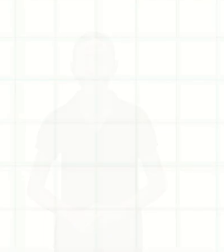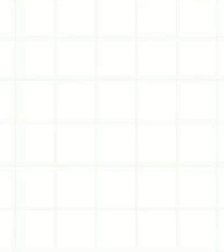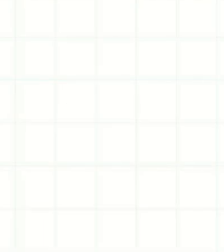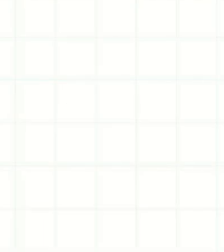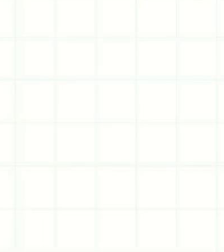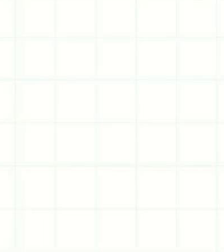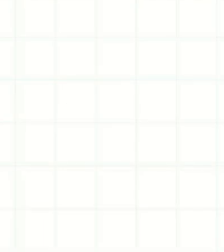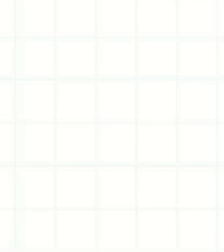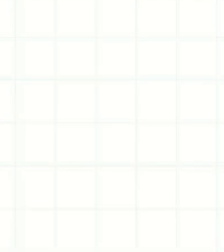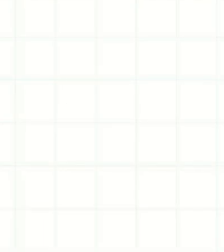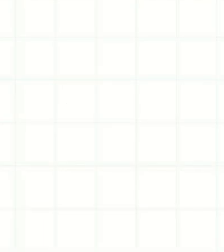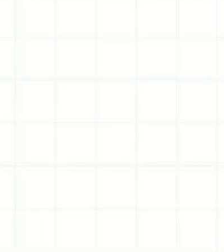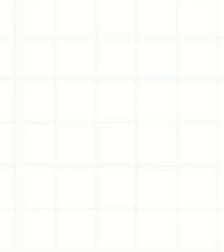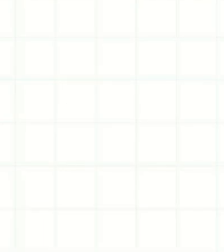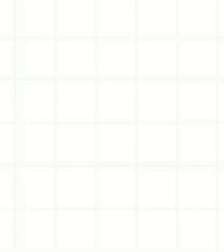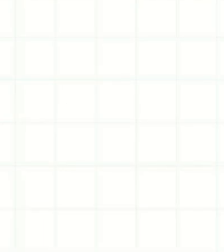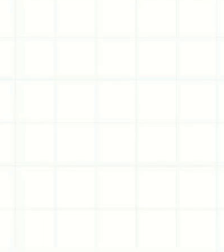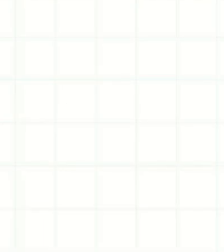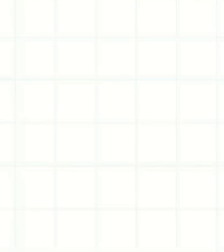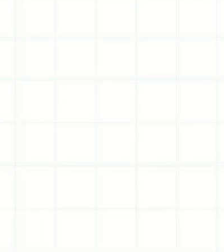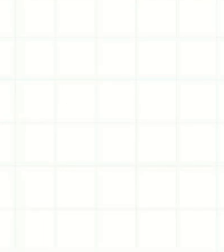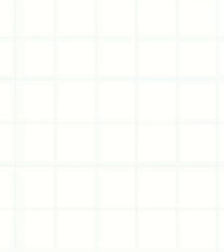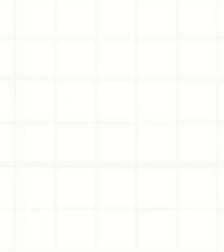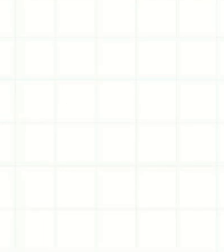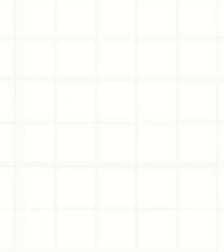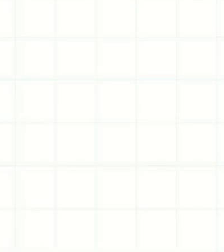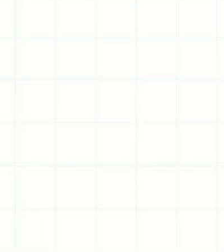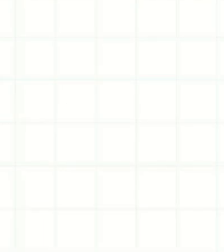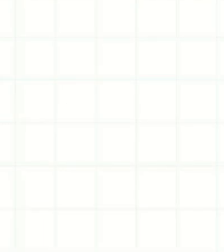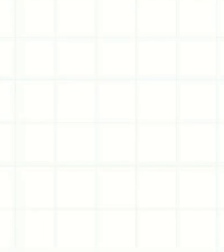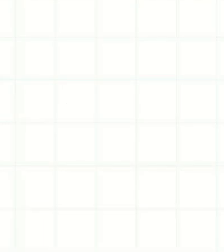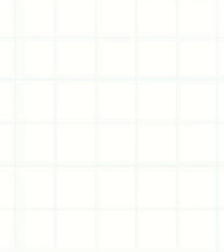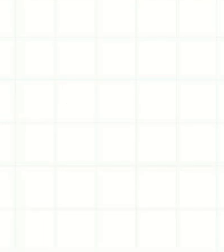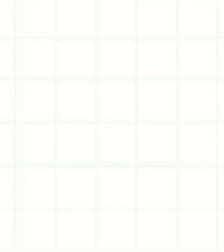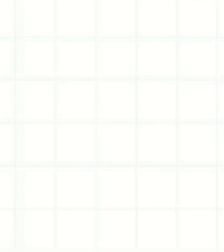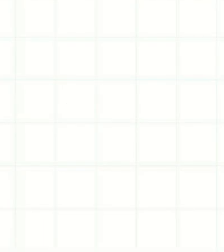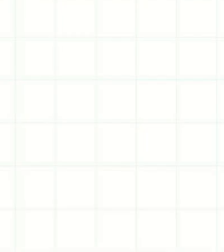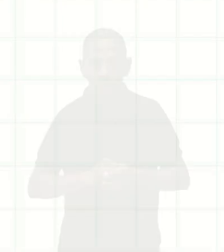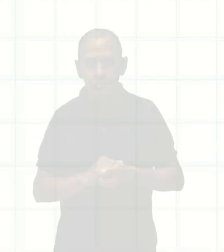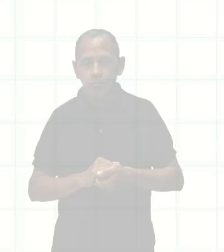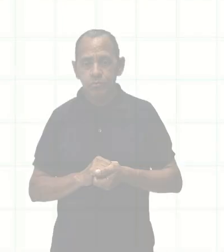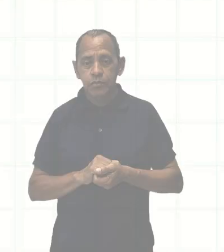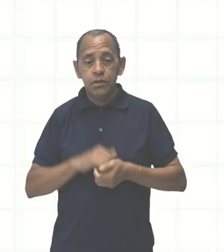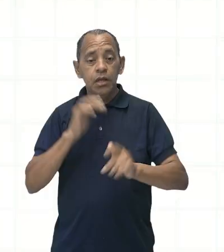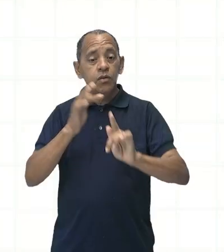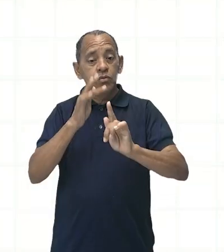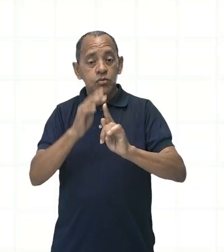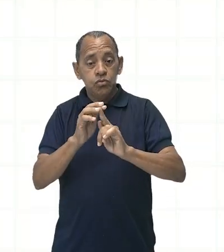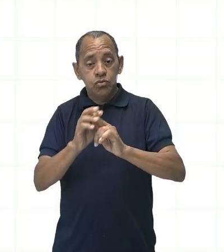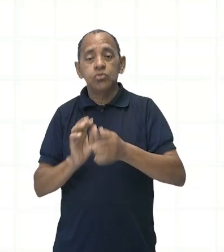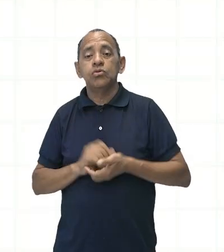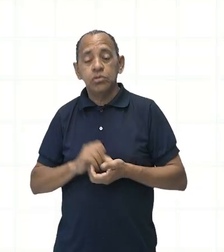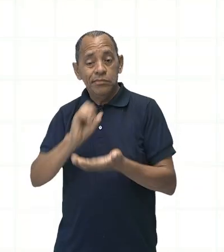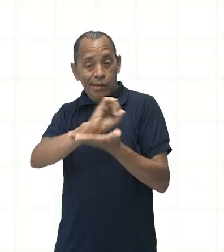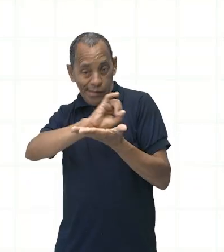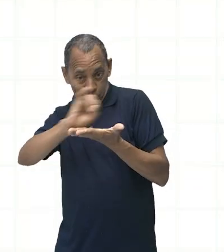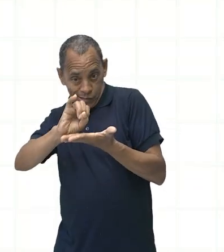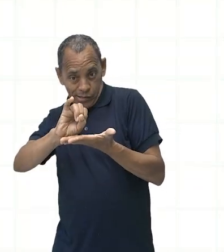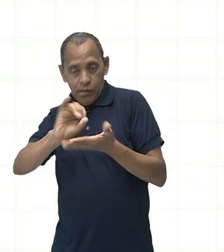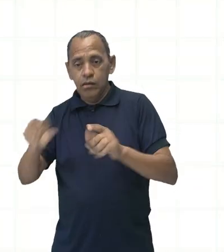como relacionadas às suas propriedades, estruturas e reações. As funções inorgânicas, elas